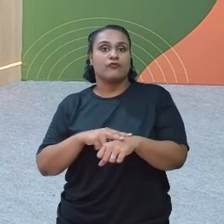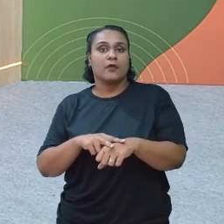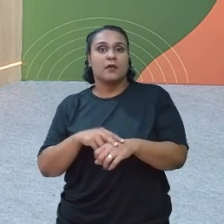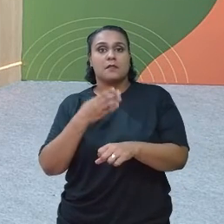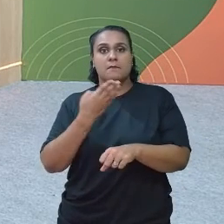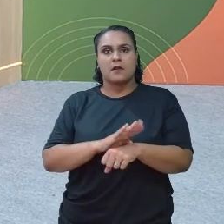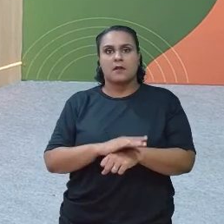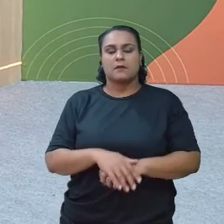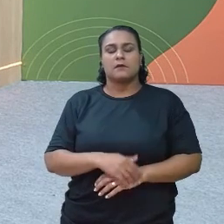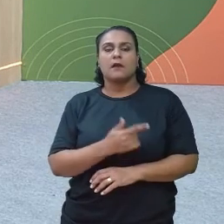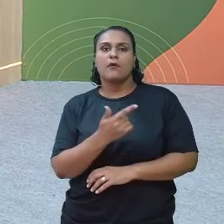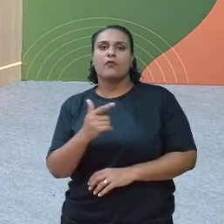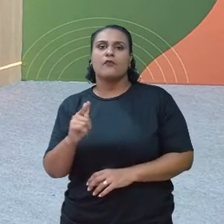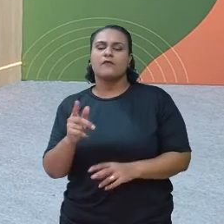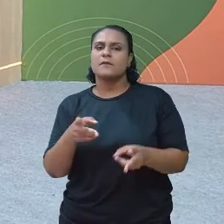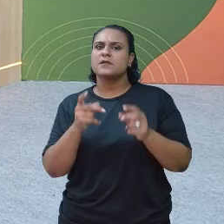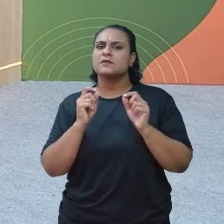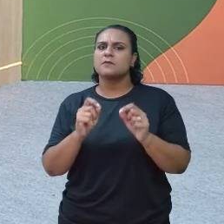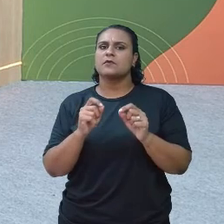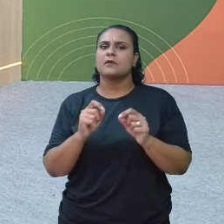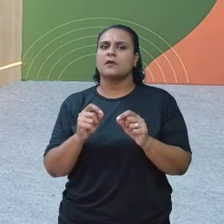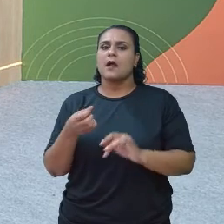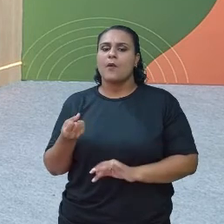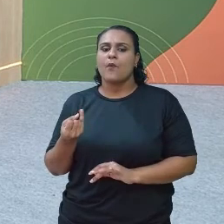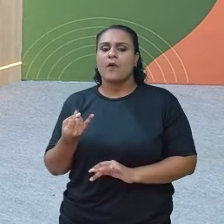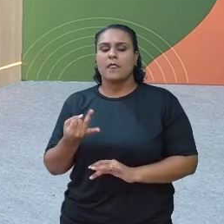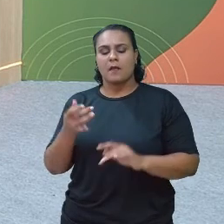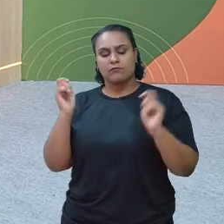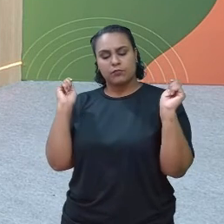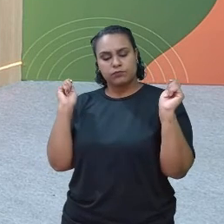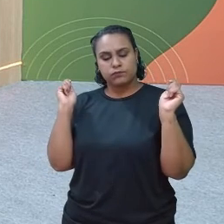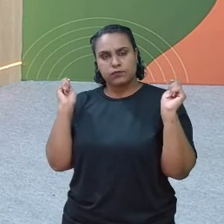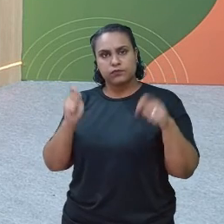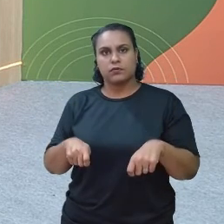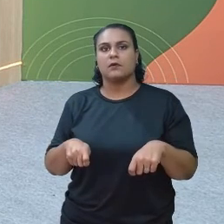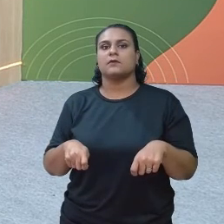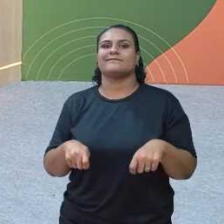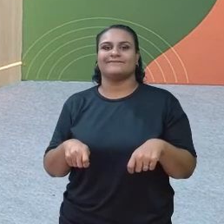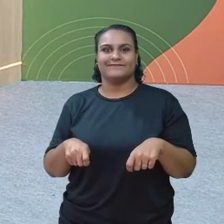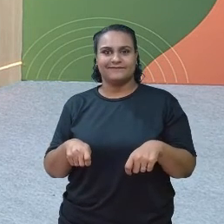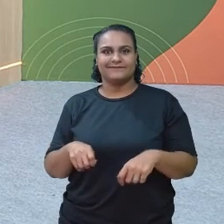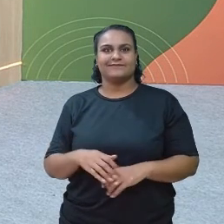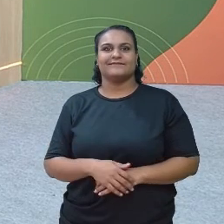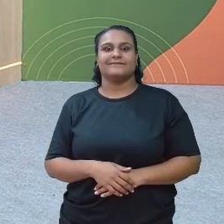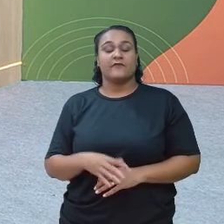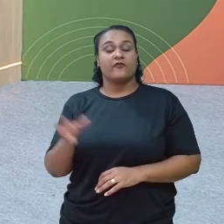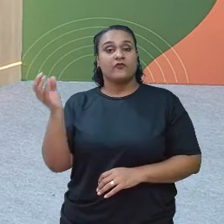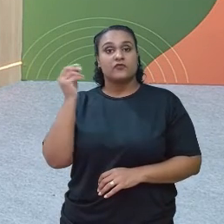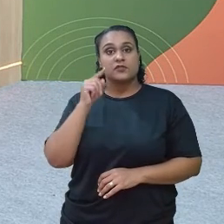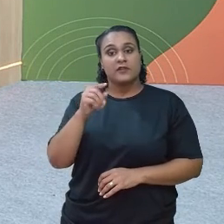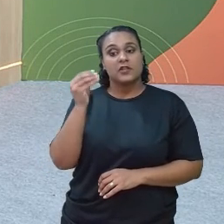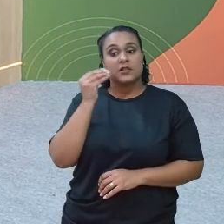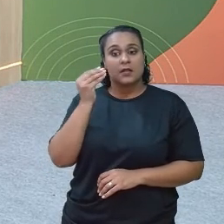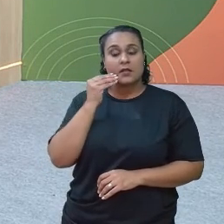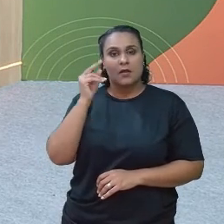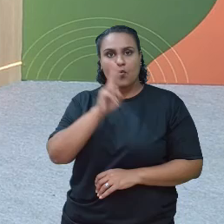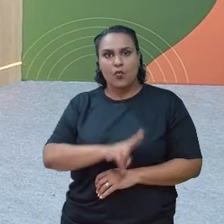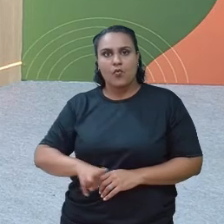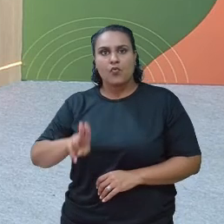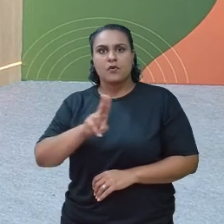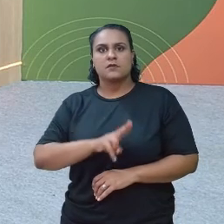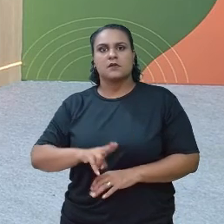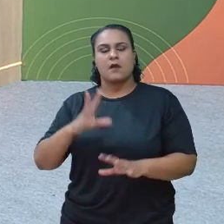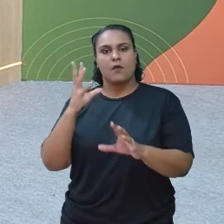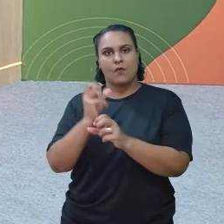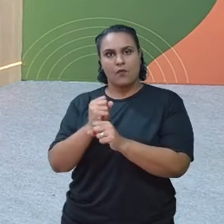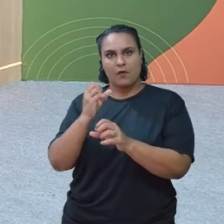outra, você vai perceber que o número de possibilidades vai fazer com que você tente utilizar mais esse